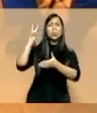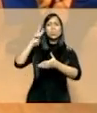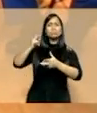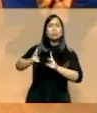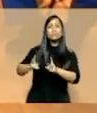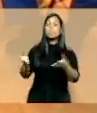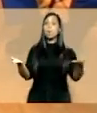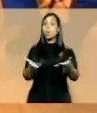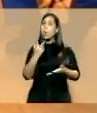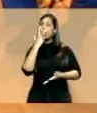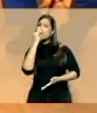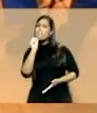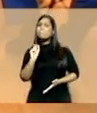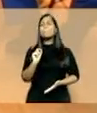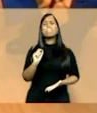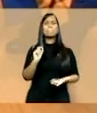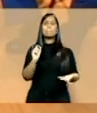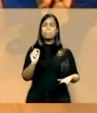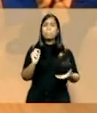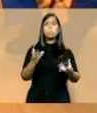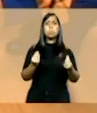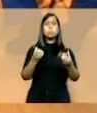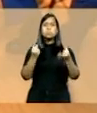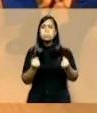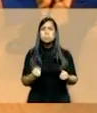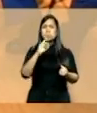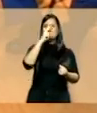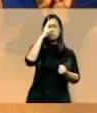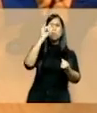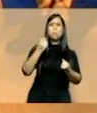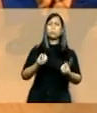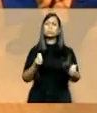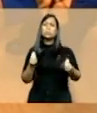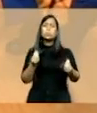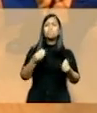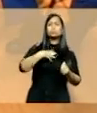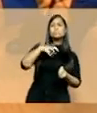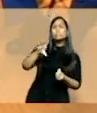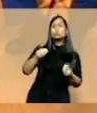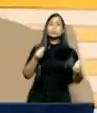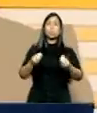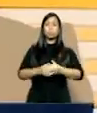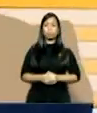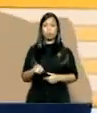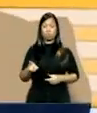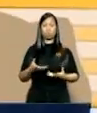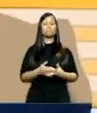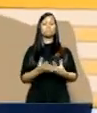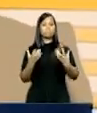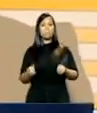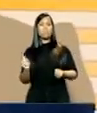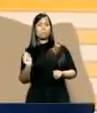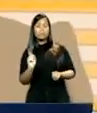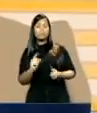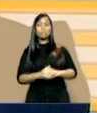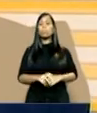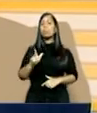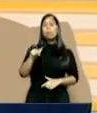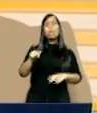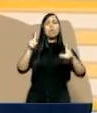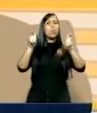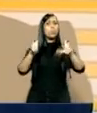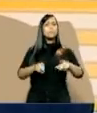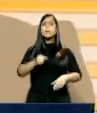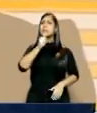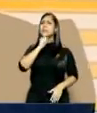ou hoje em dia parece que está mais exacerbado? O que você sente isso? Como é que você sente isso? A questão da intolerância é uma questão